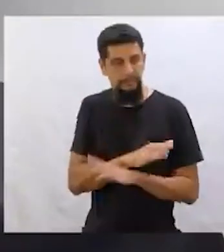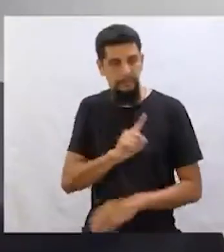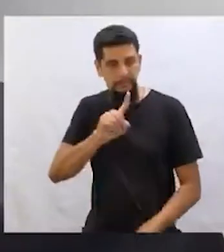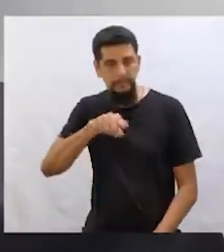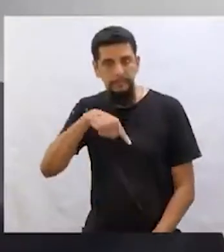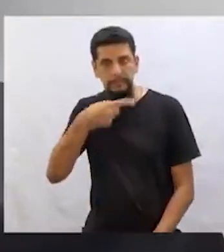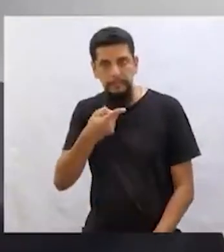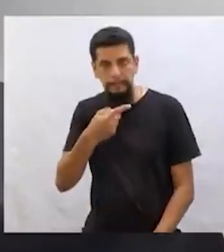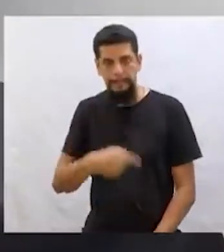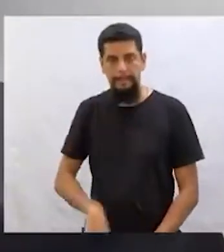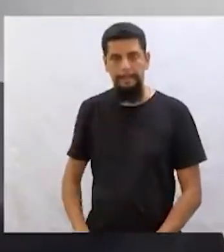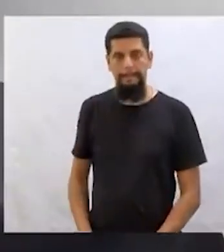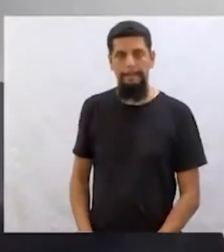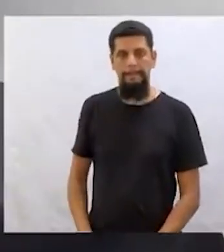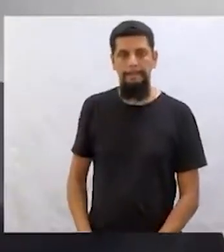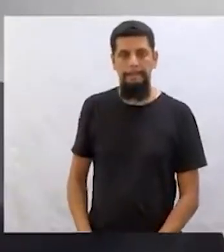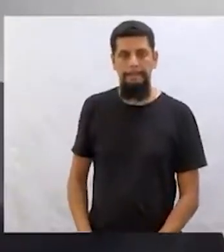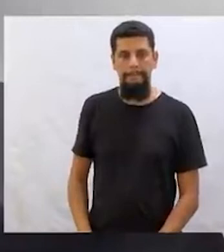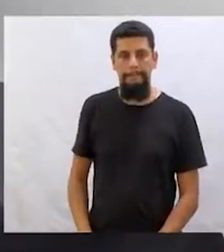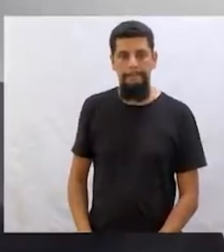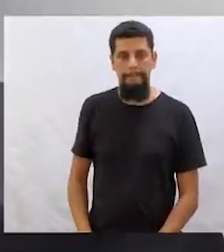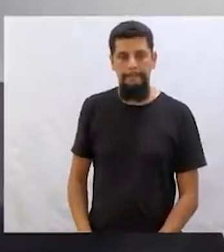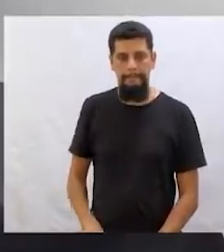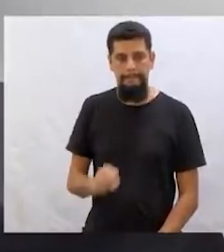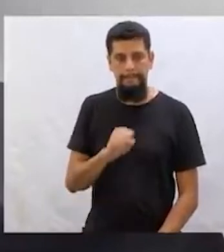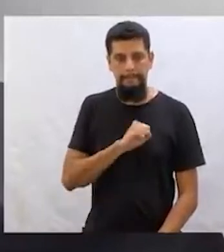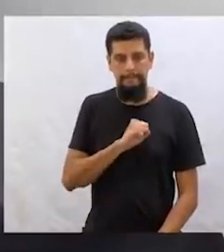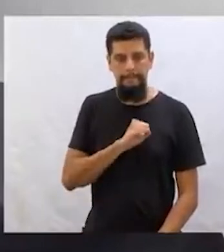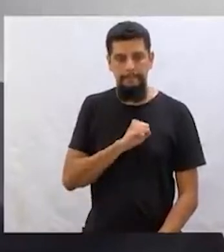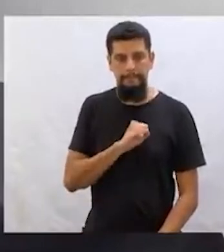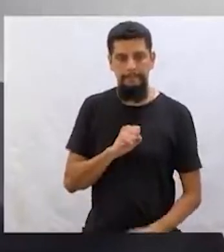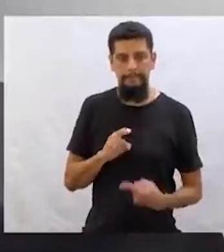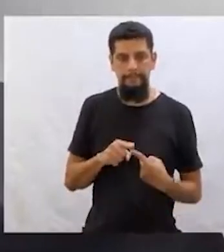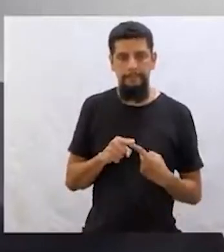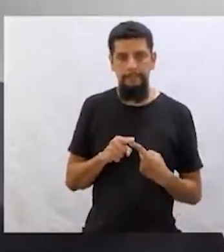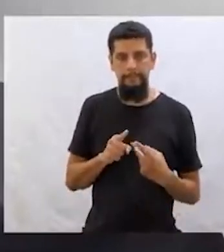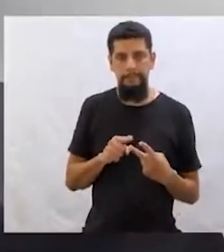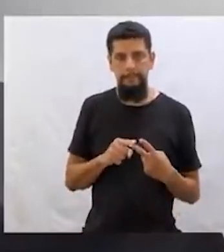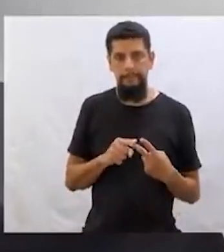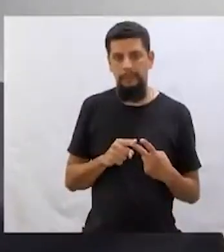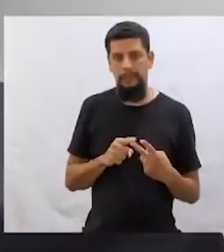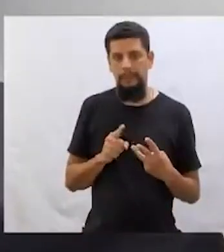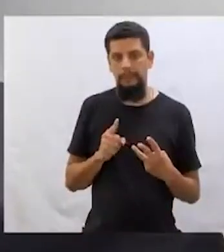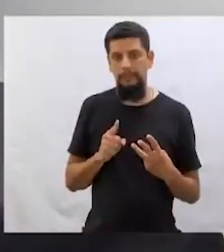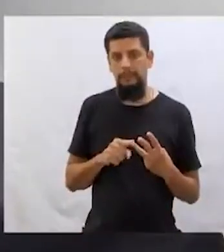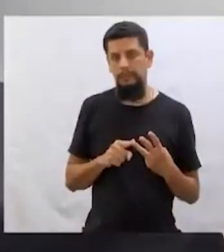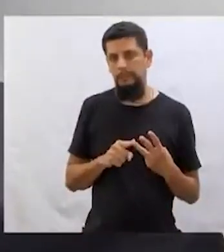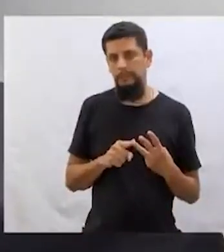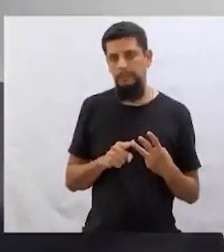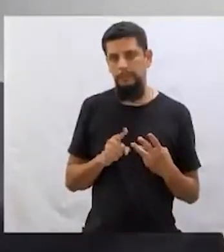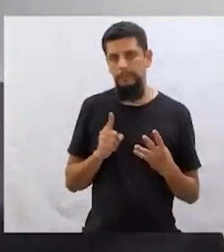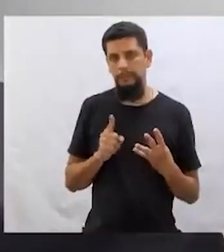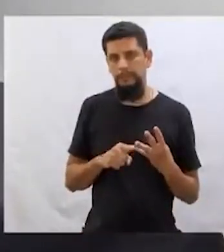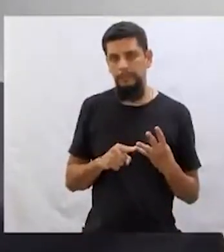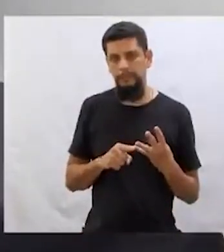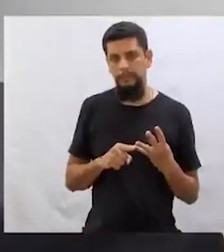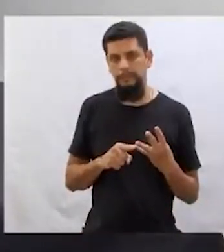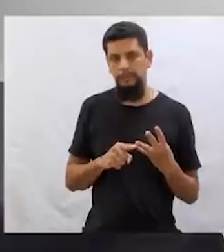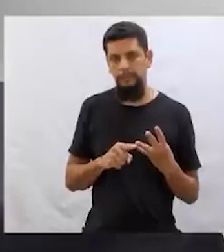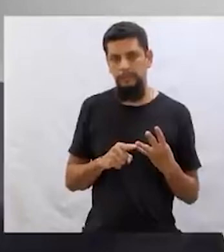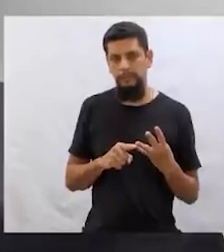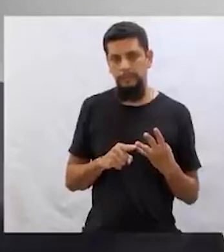Pronto. Próximo. Próxima mãozinha. Contem comigo. Um, dois,